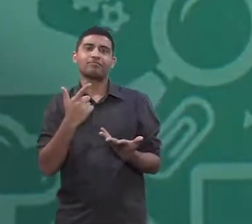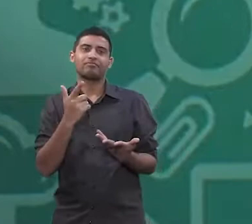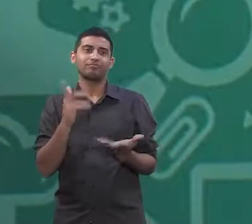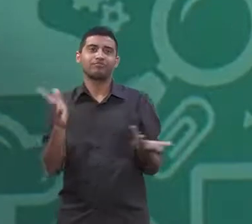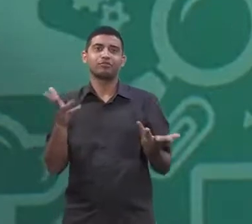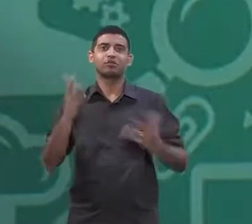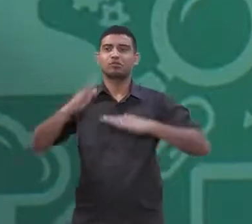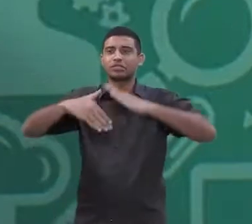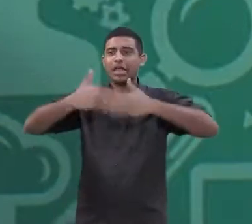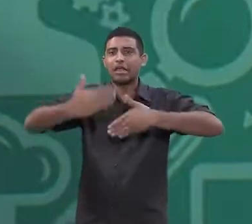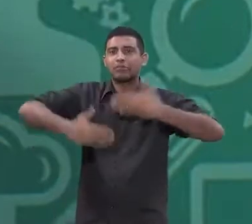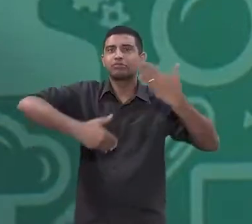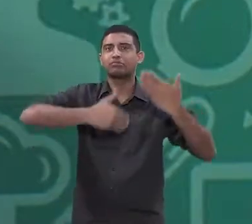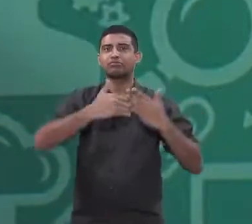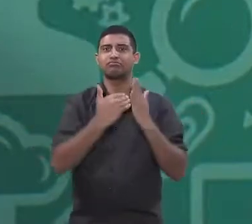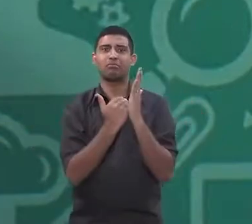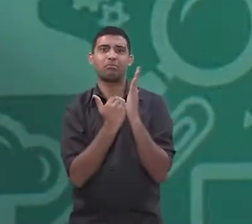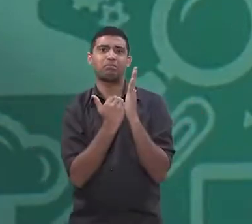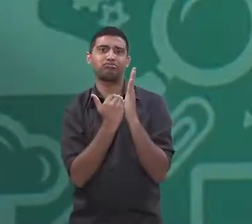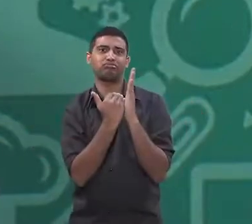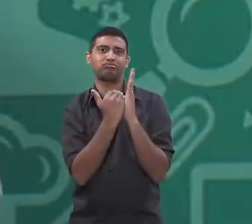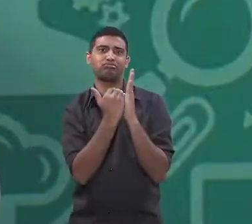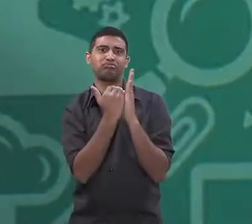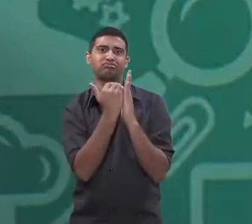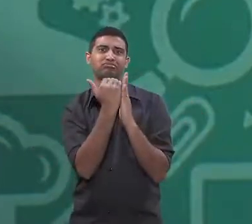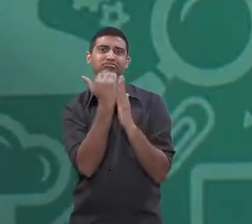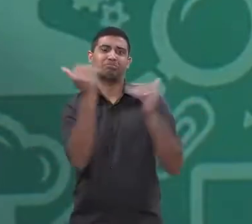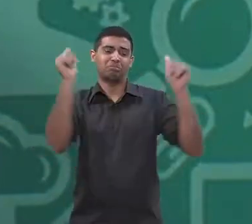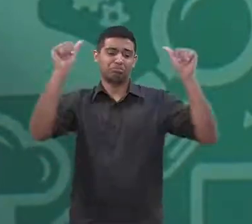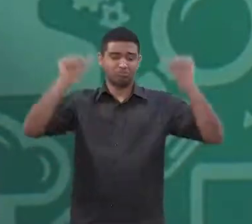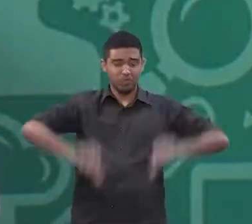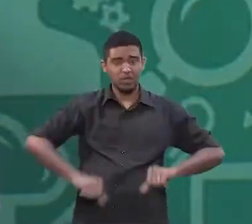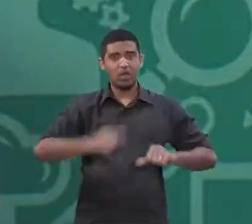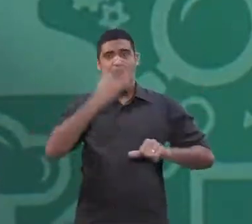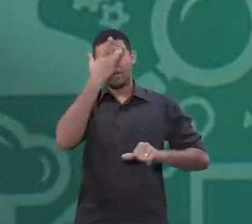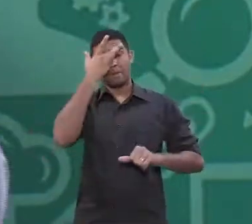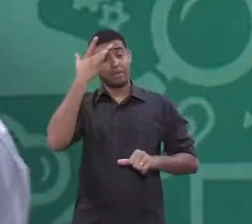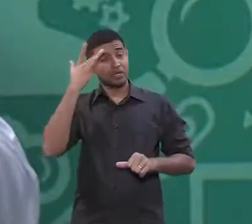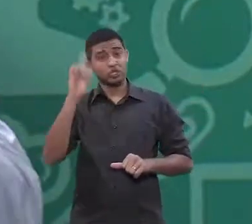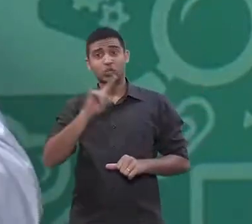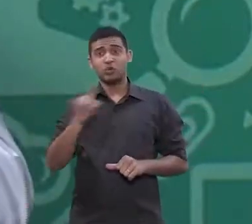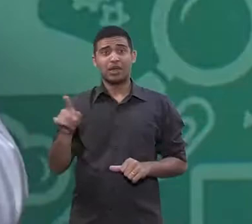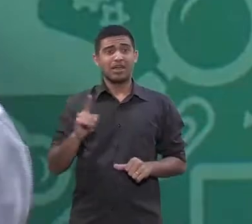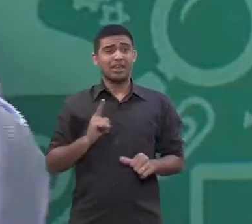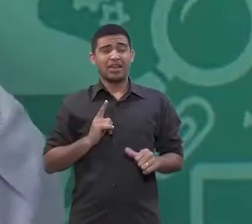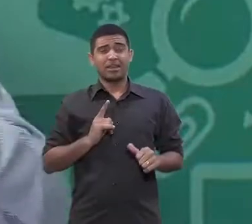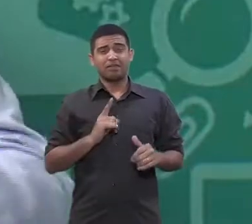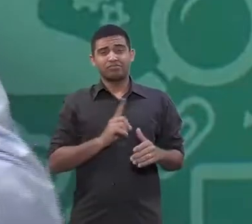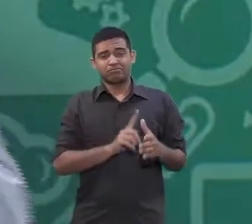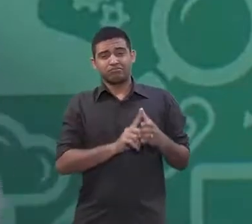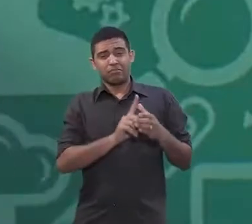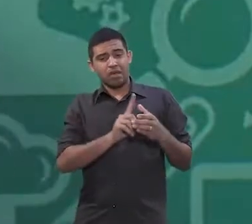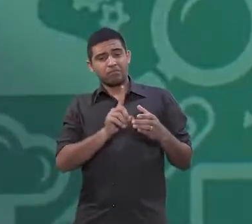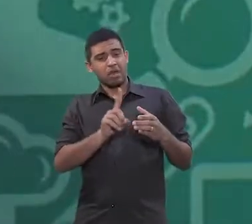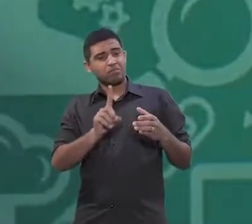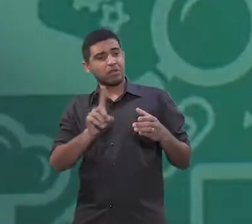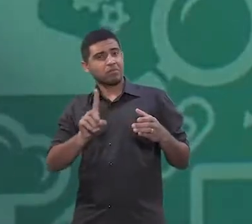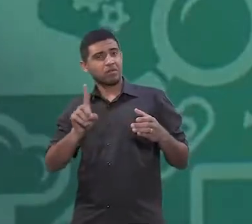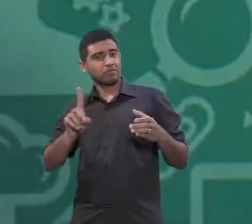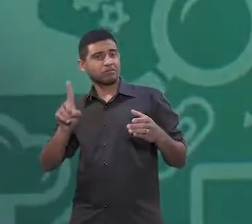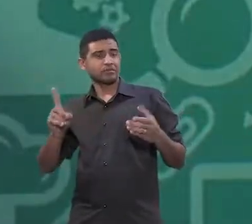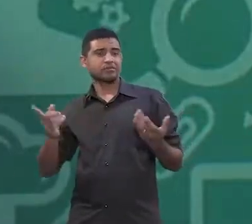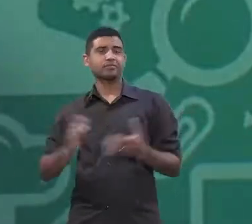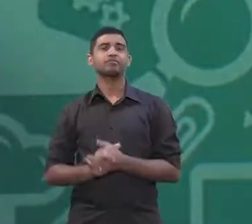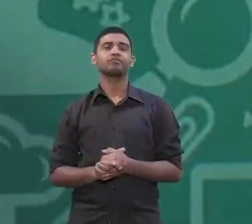ele vai se agravando e vai tirando aquela pessoa cada vez mais do convívio, na verdade, com a